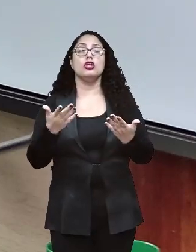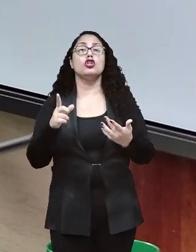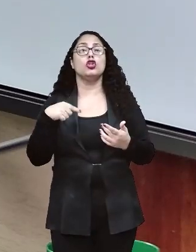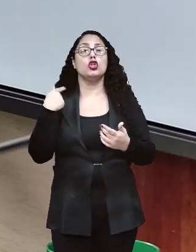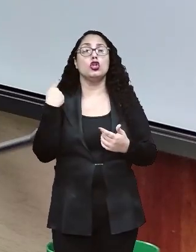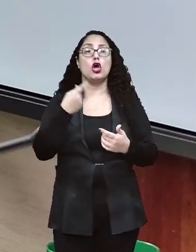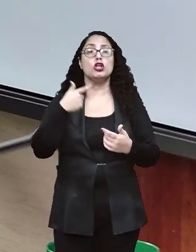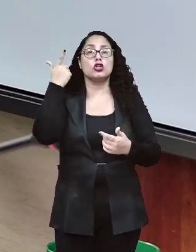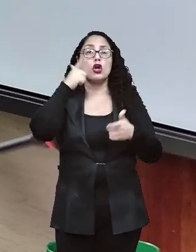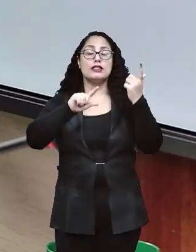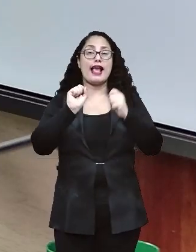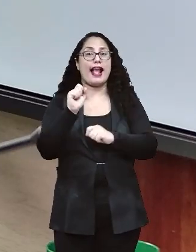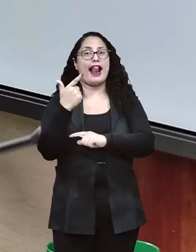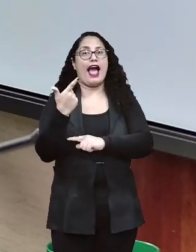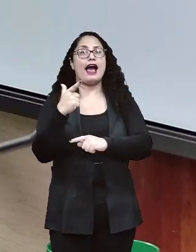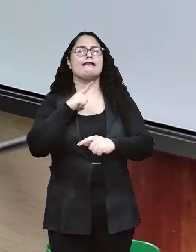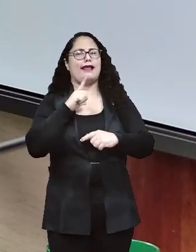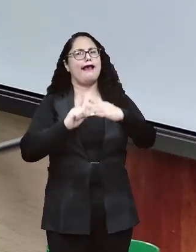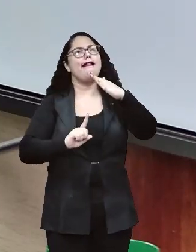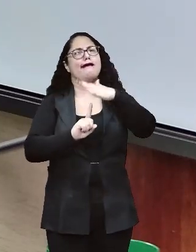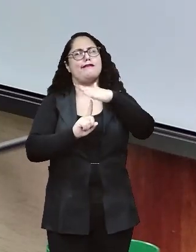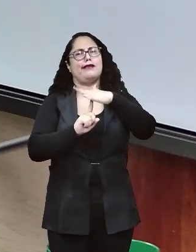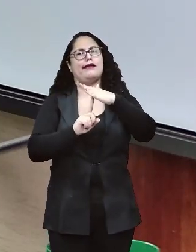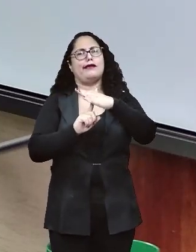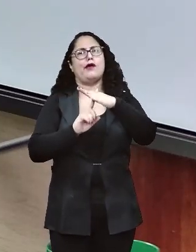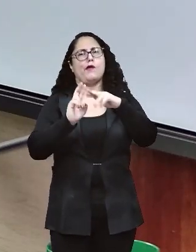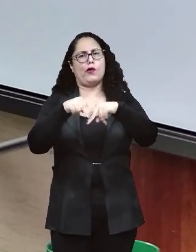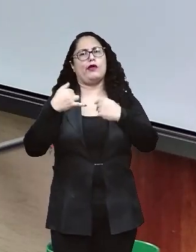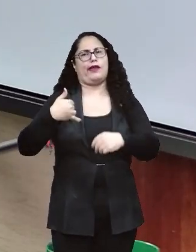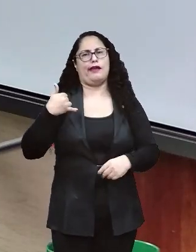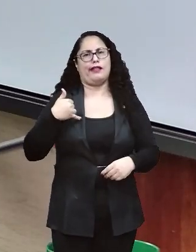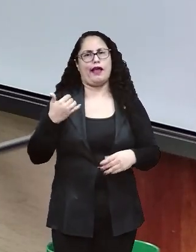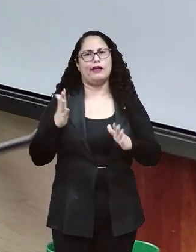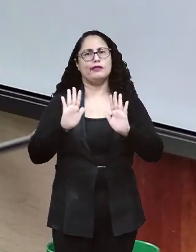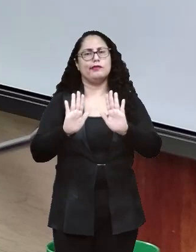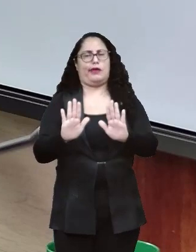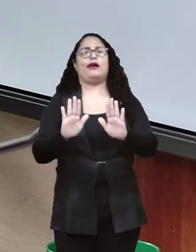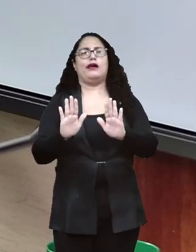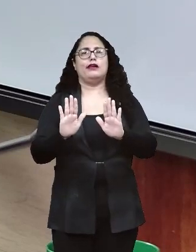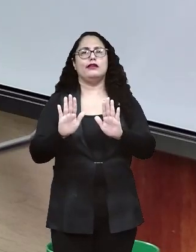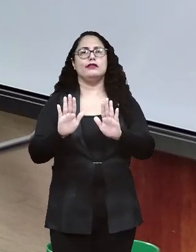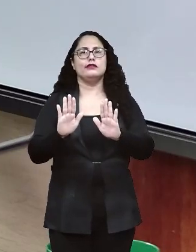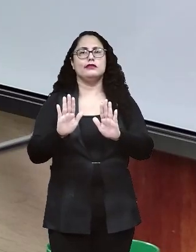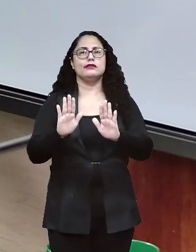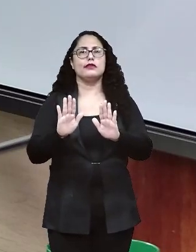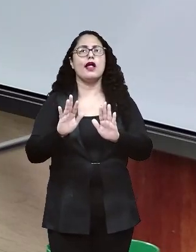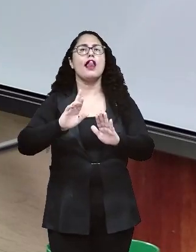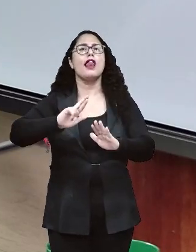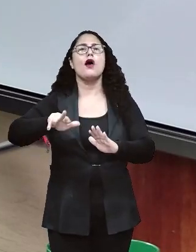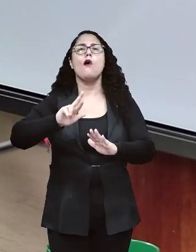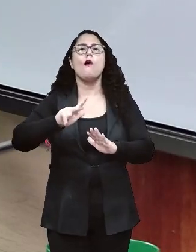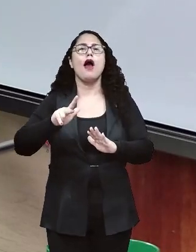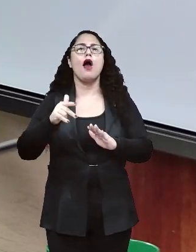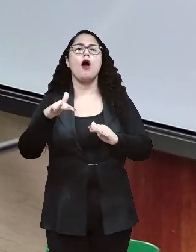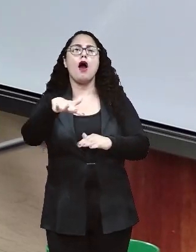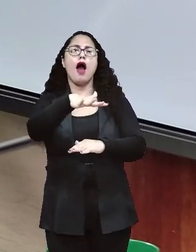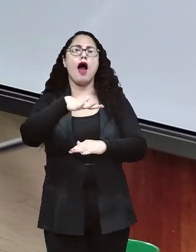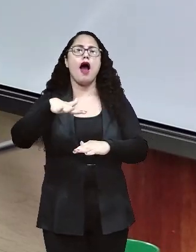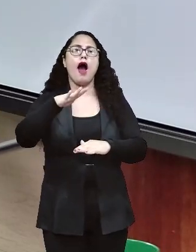gente consegue. É claro que a gente vai ter limitações por conta da idade, mas que isso não seja